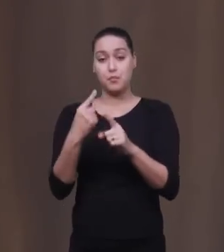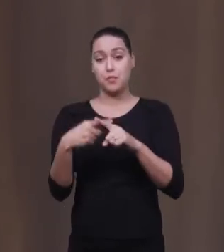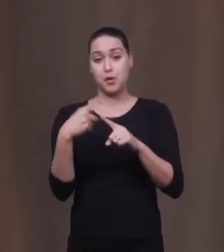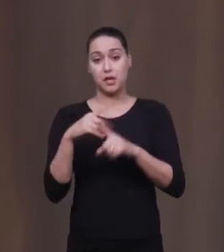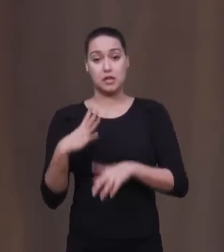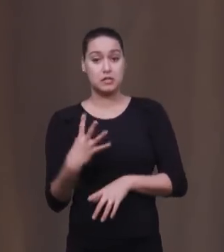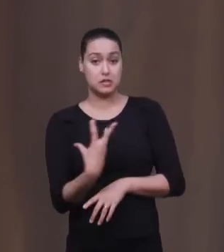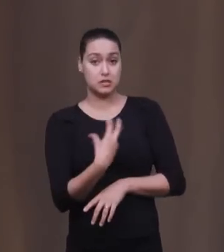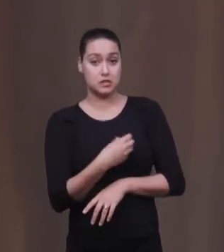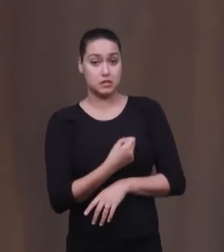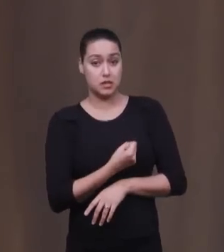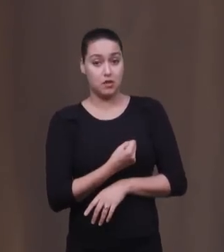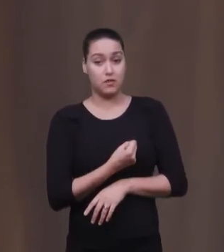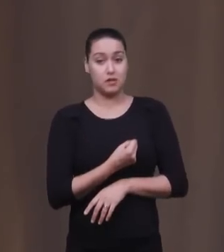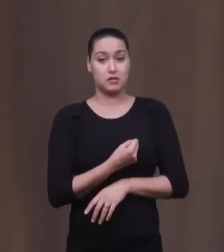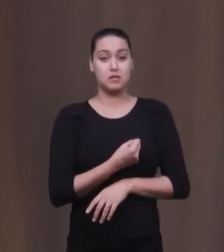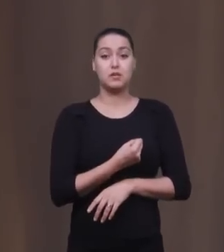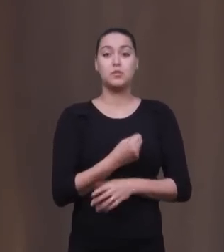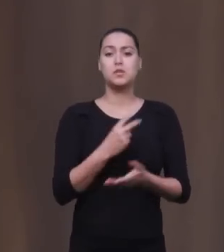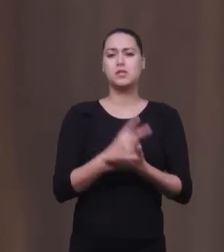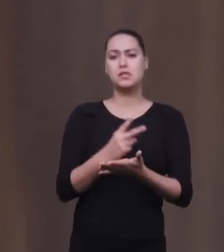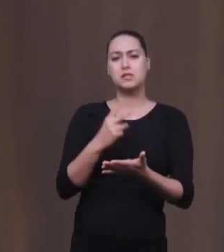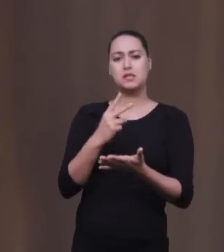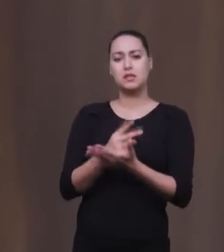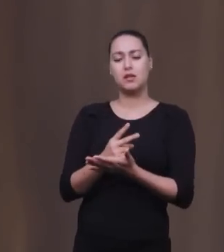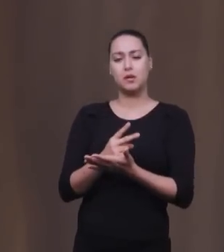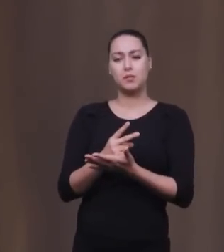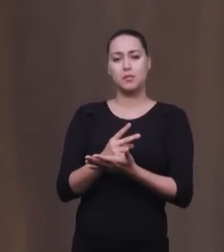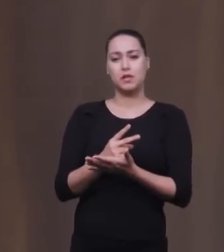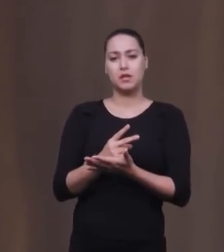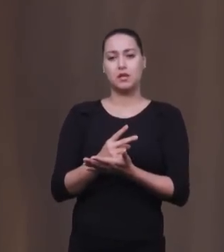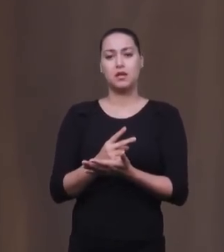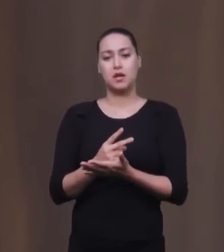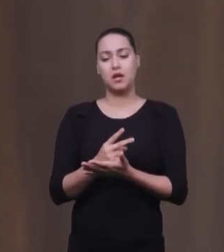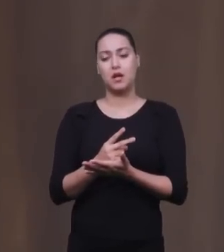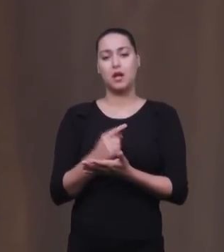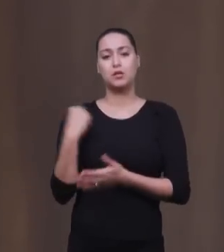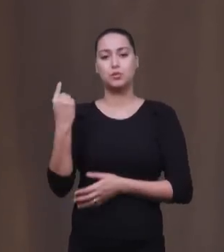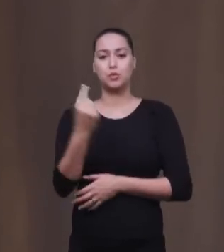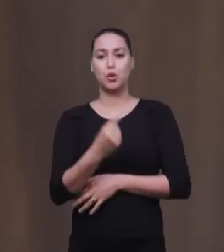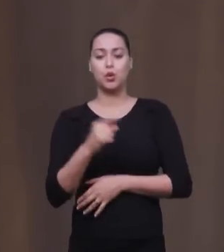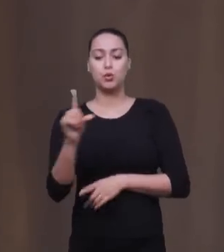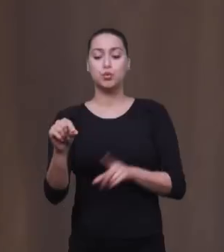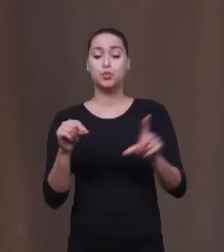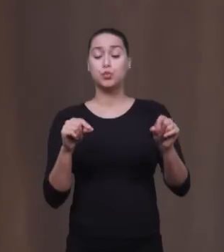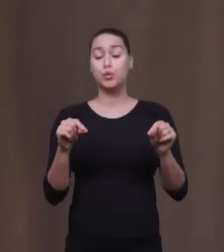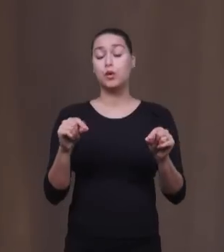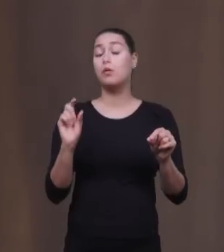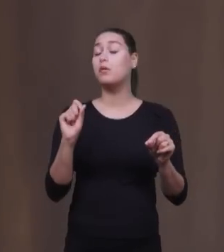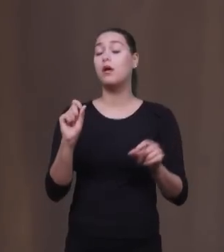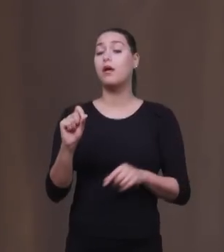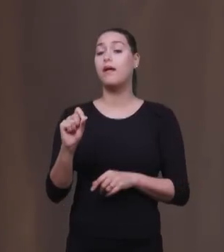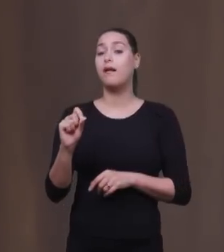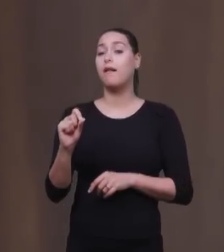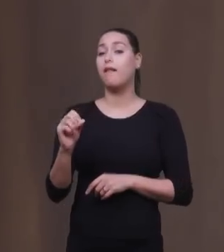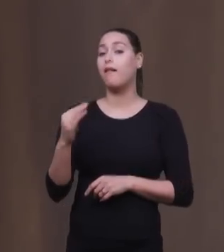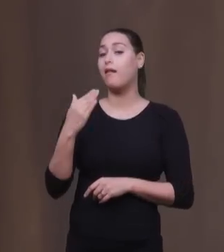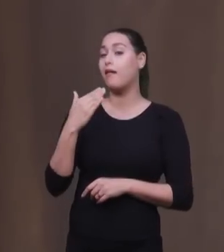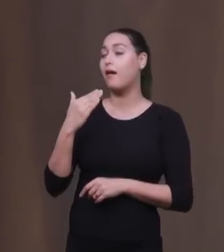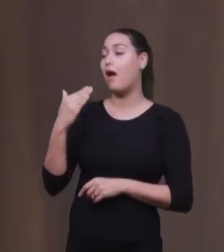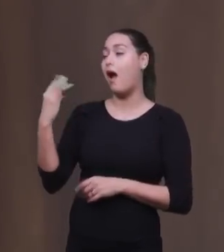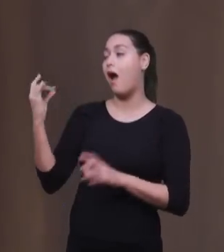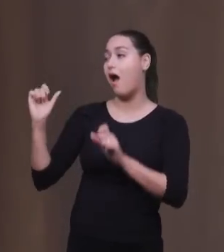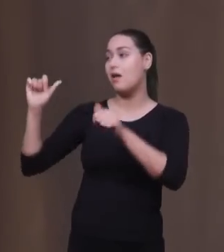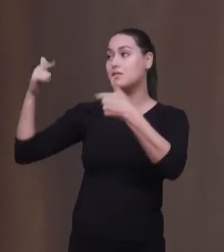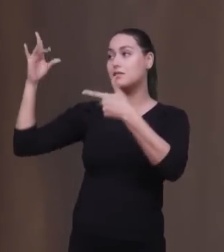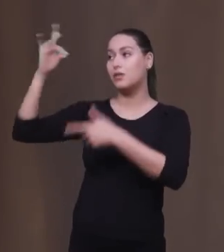salvação, ela envolve sempre a nossa disposição de sempre optar pela operação do Espírito Santo na nossa